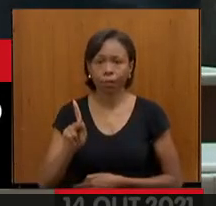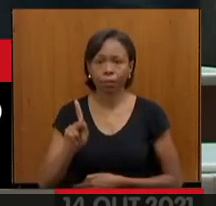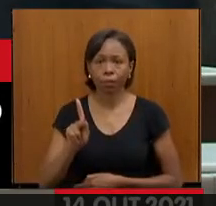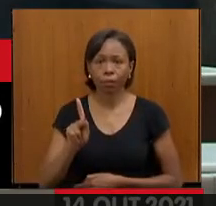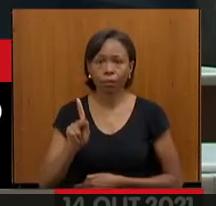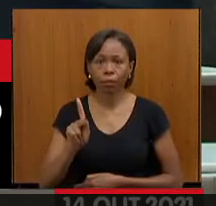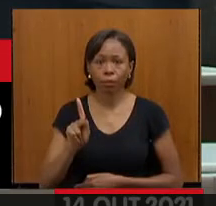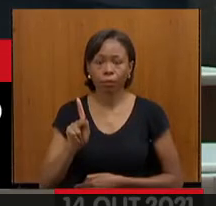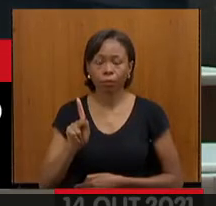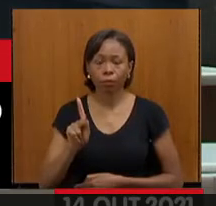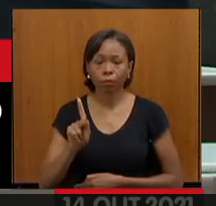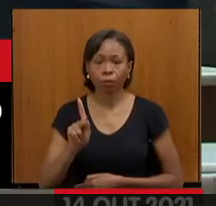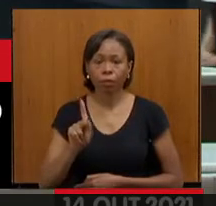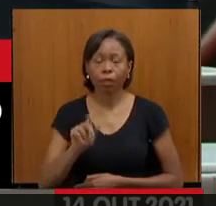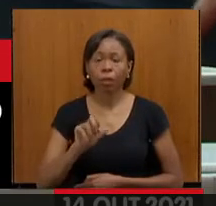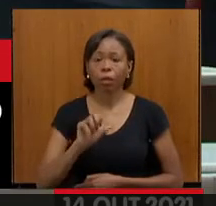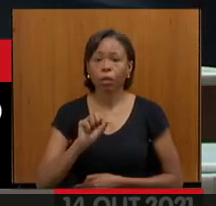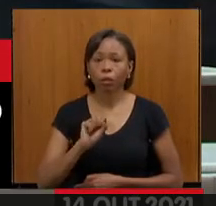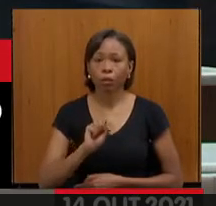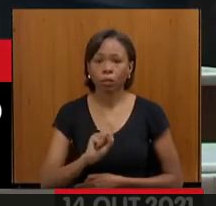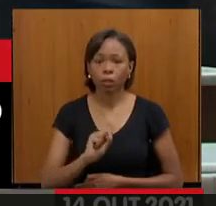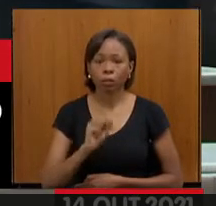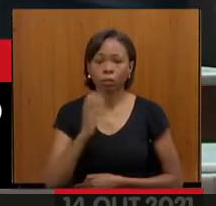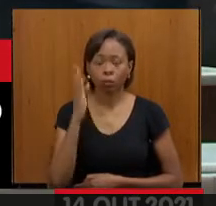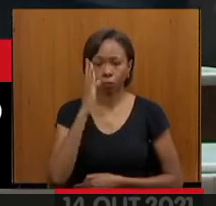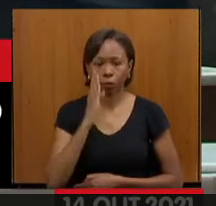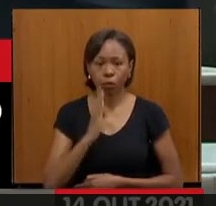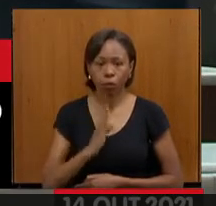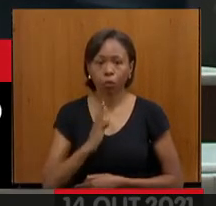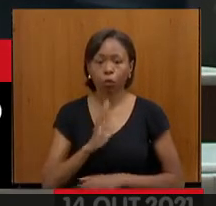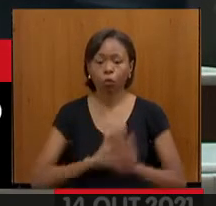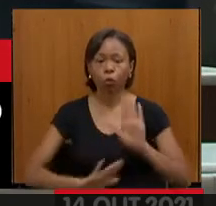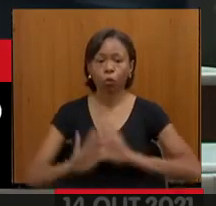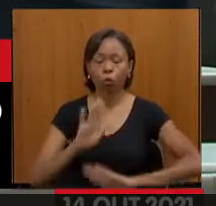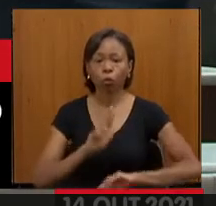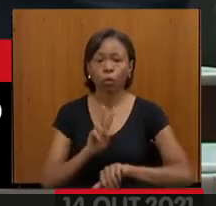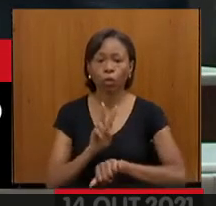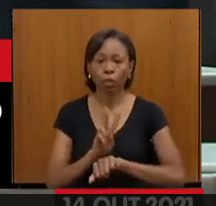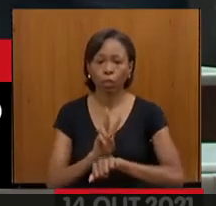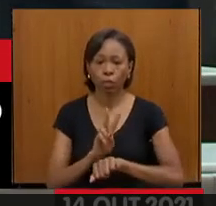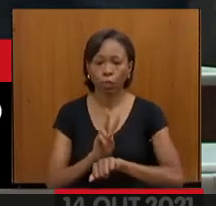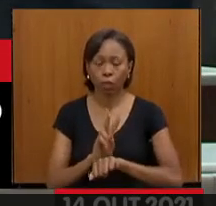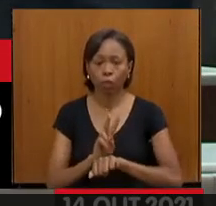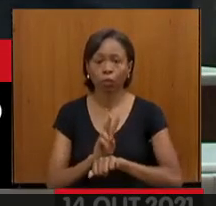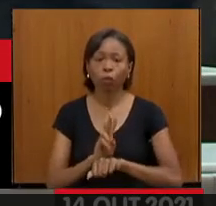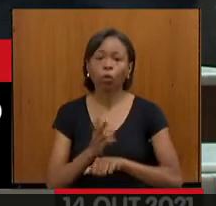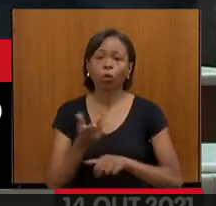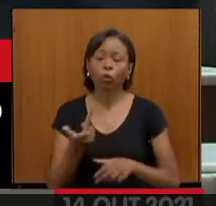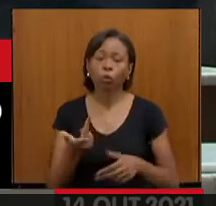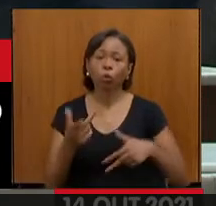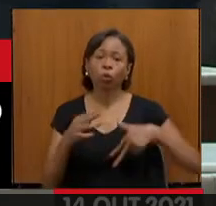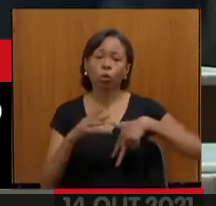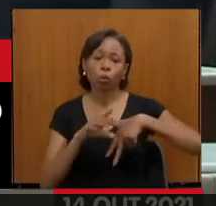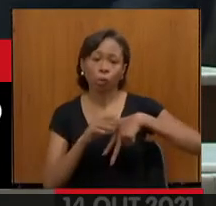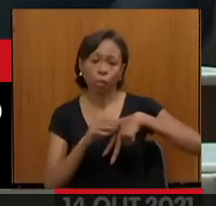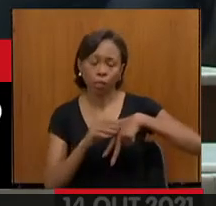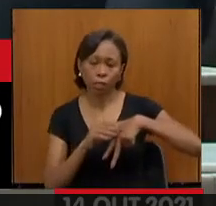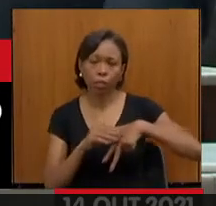para a Qualidade do Cuidado e Segurança do Paciente, SOBRASP, senhor Vitor Grabois.